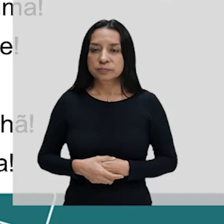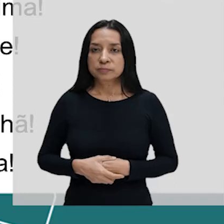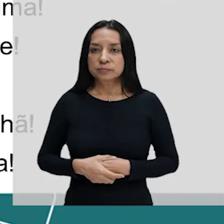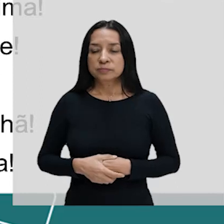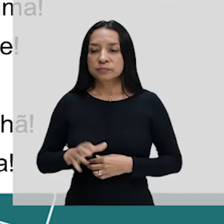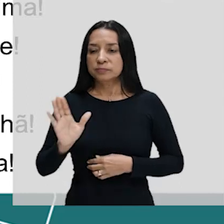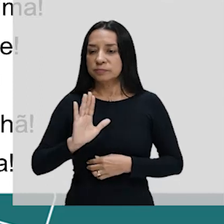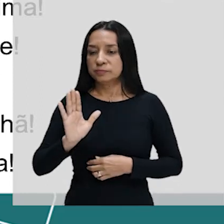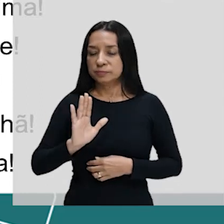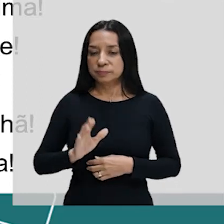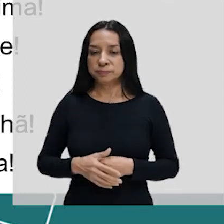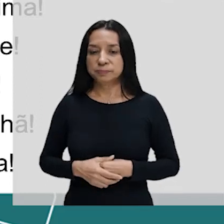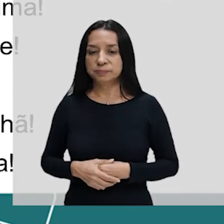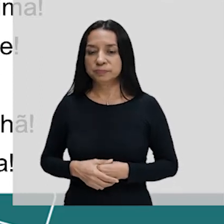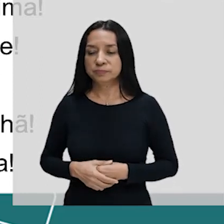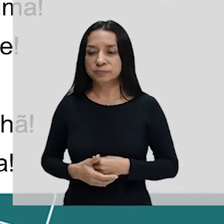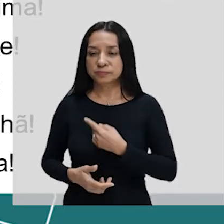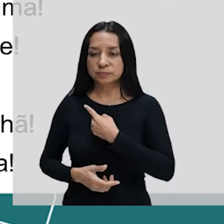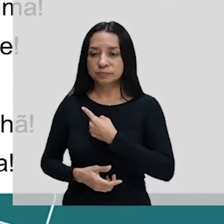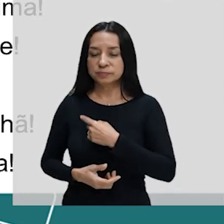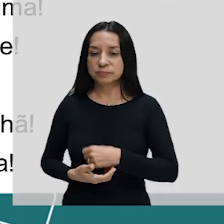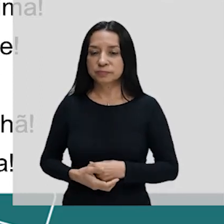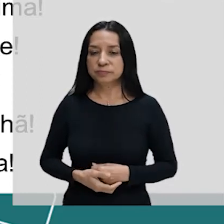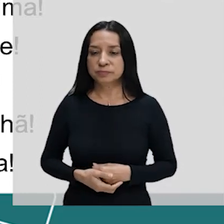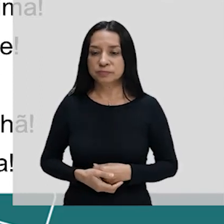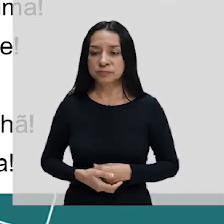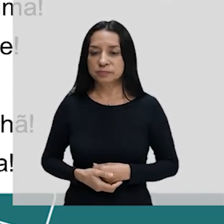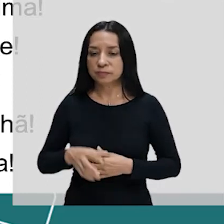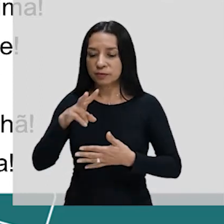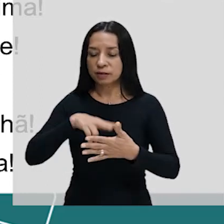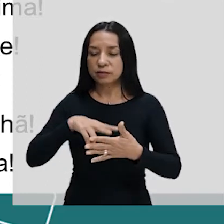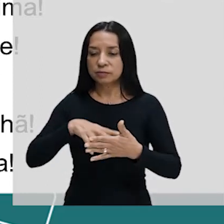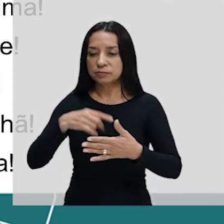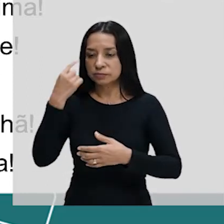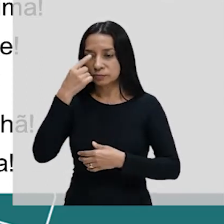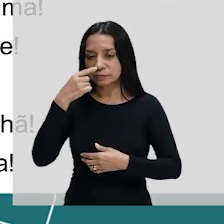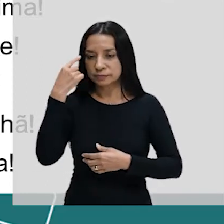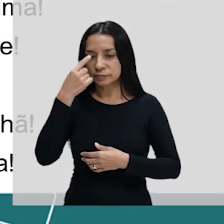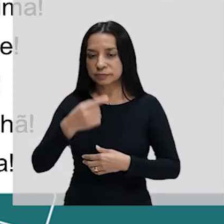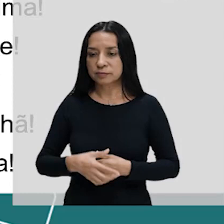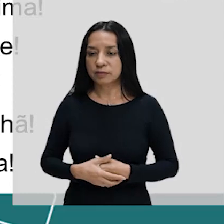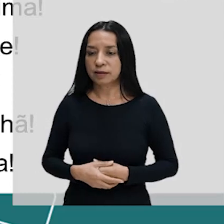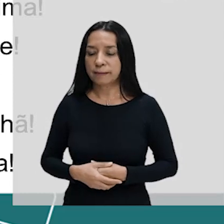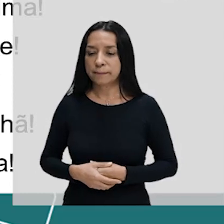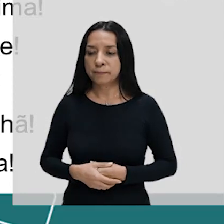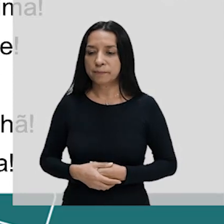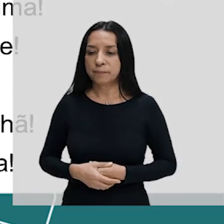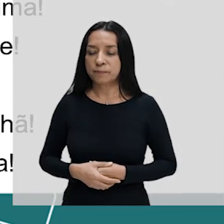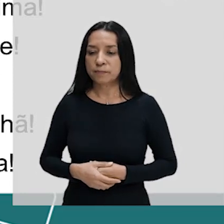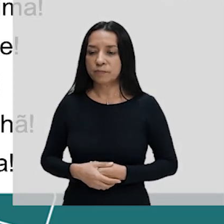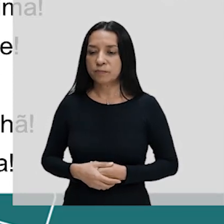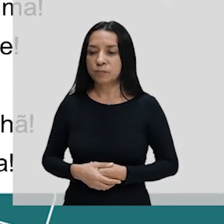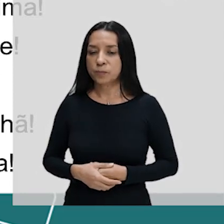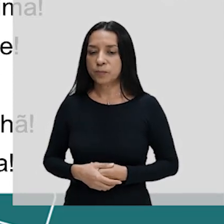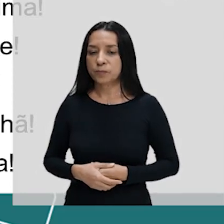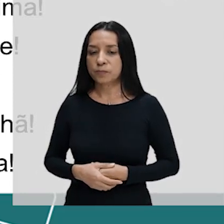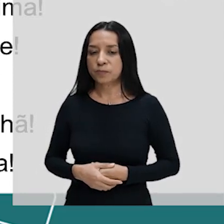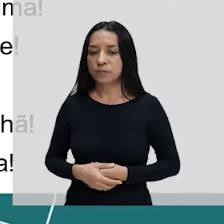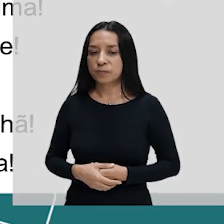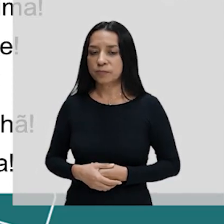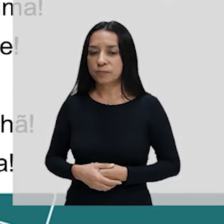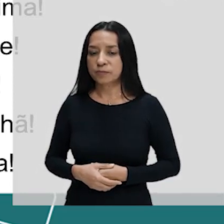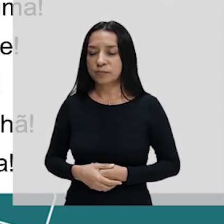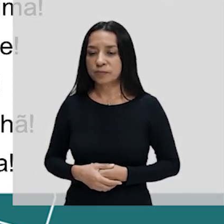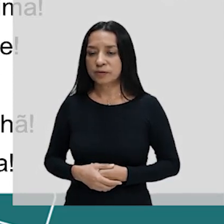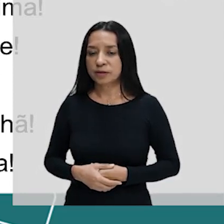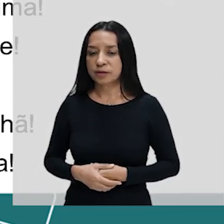Despedidas. Adiós. Hasta luego. Hasta la vista. Lembra do que eu falei do Arnold Schwarzenegger, do filme? Hasta la